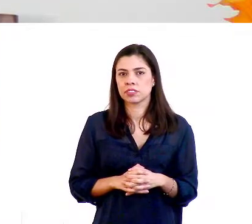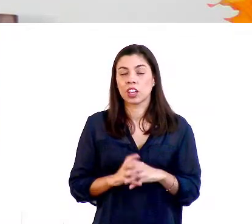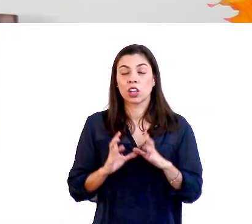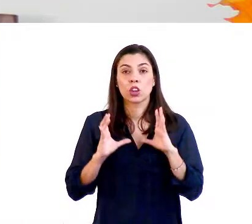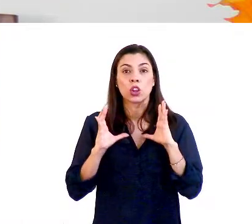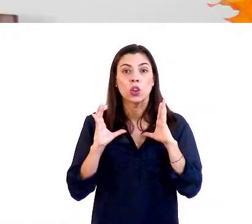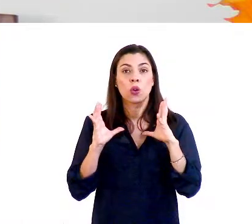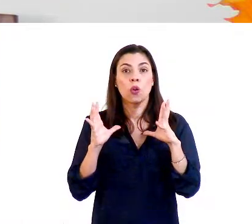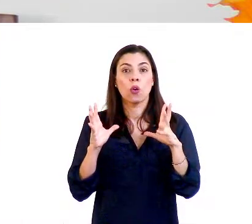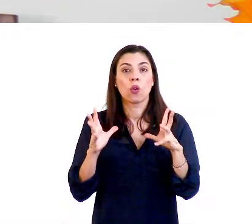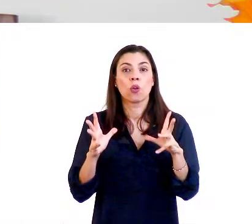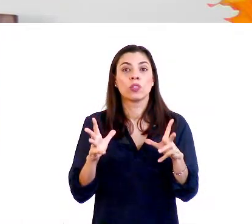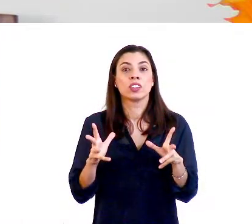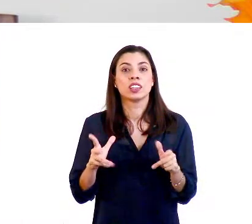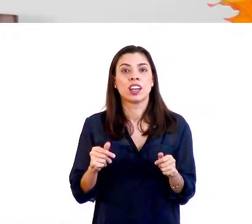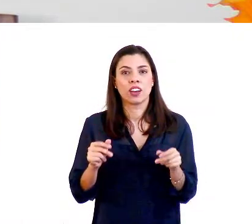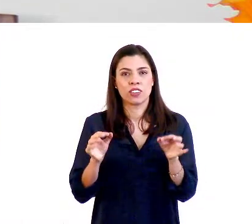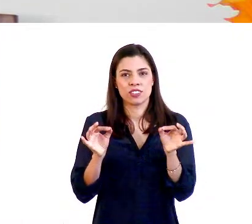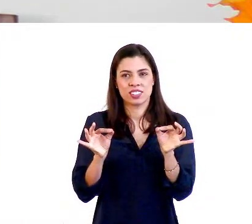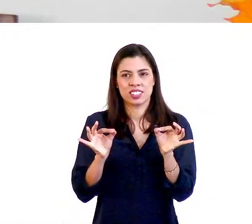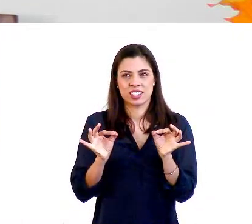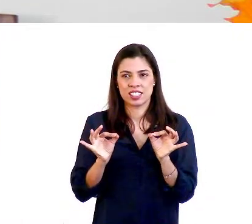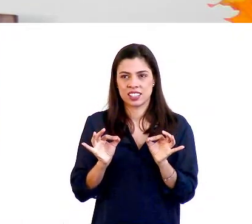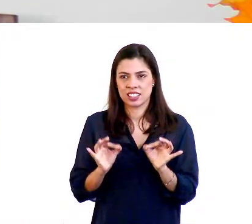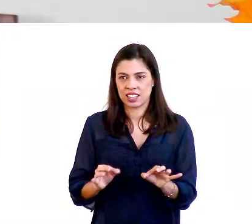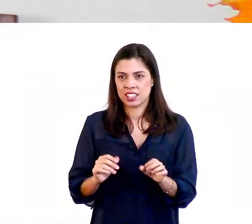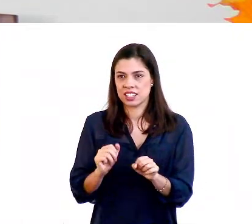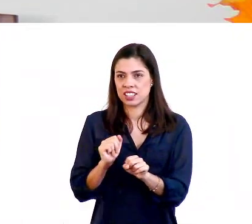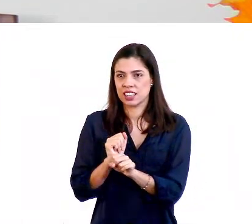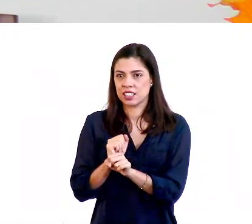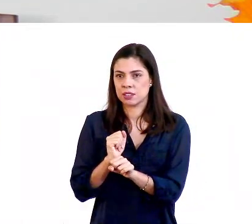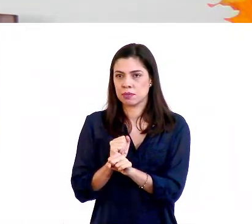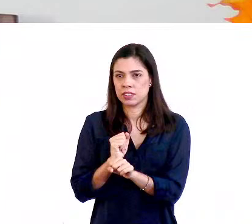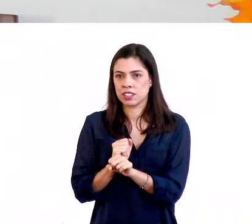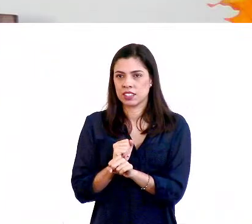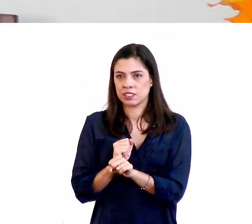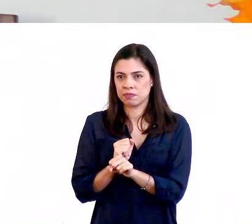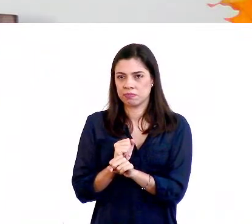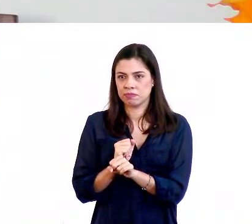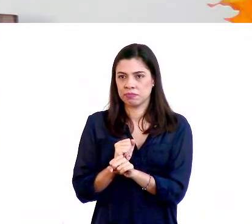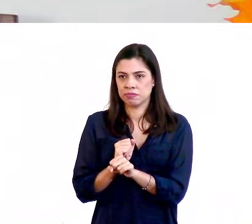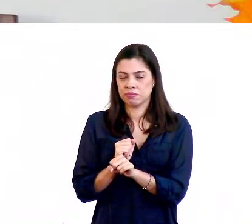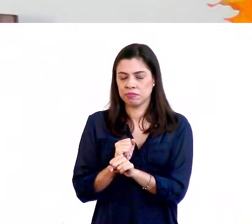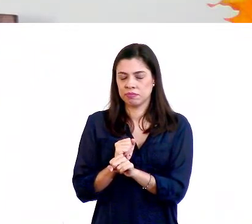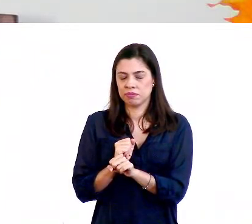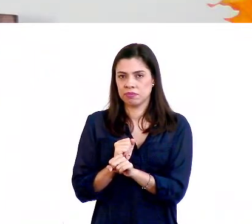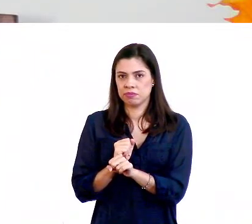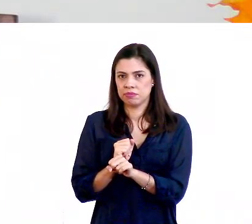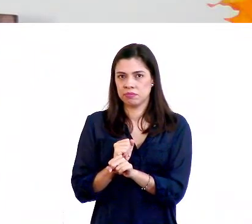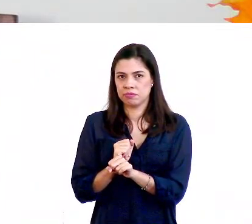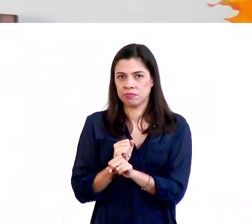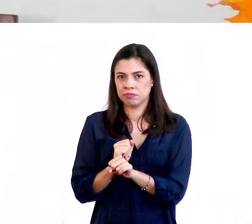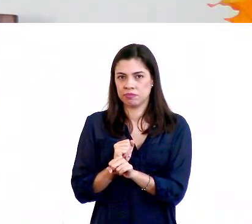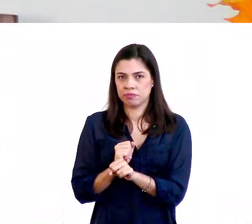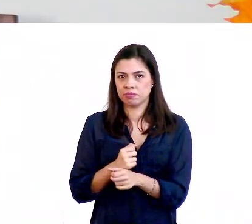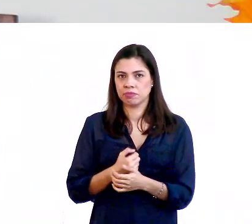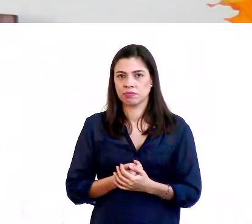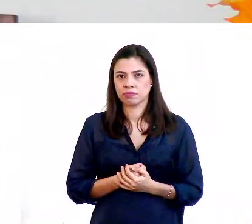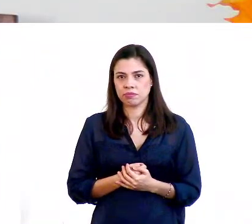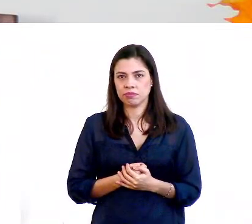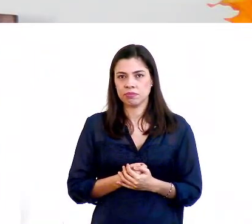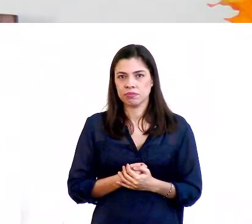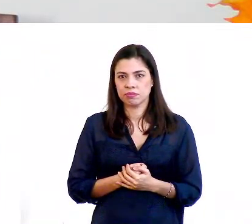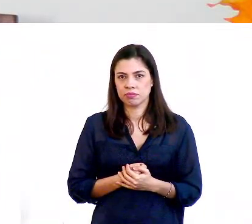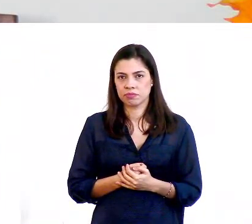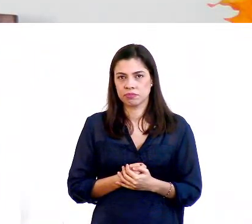plena certeza da esperança. Foi para isso que esse texto, esse capítulo, por um lado assustador,